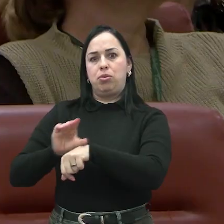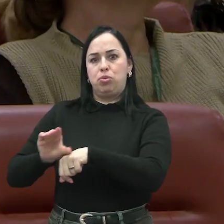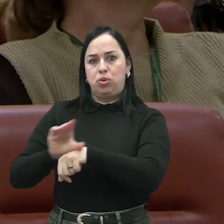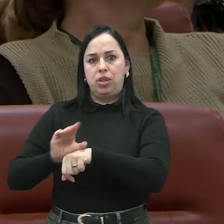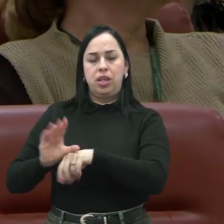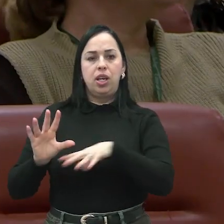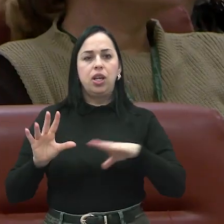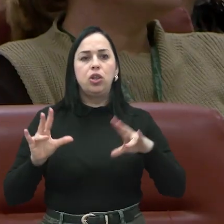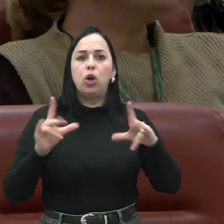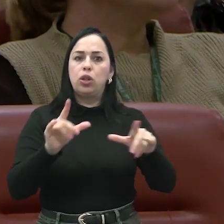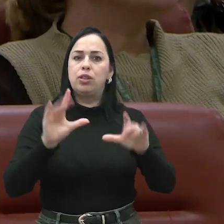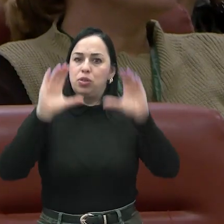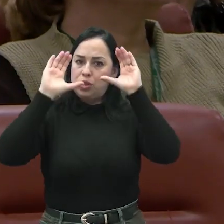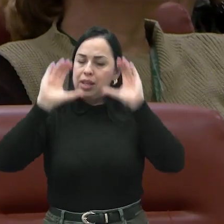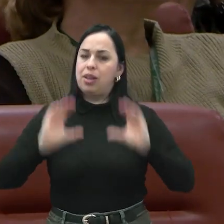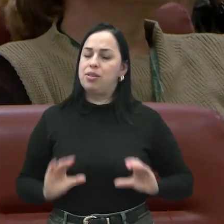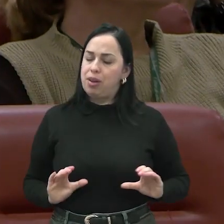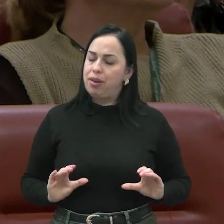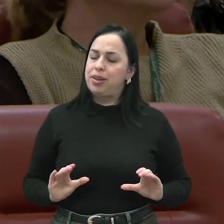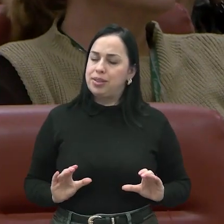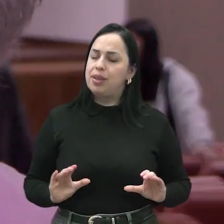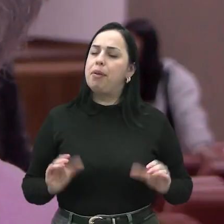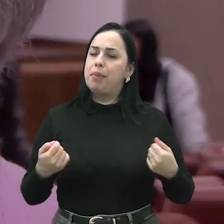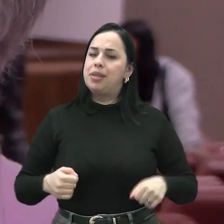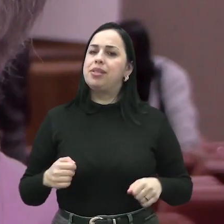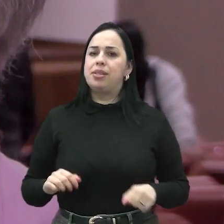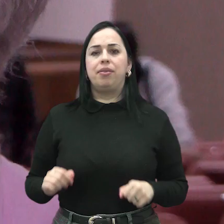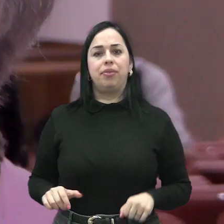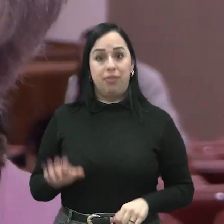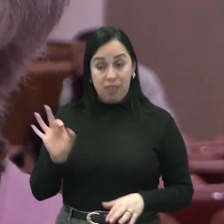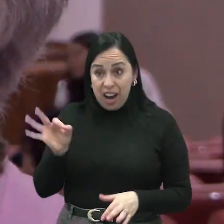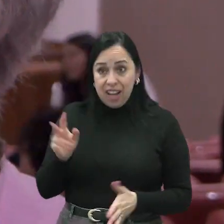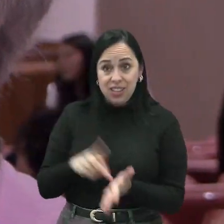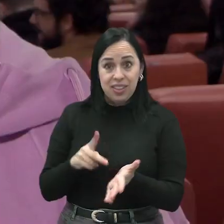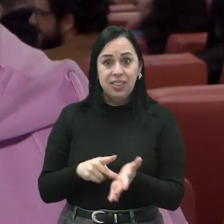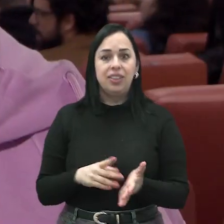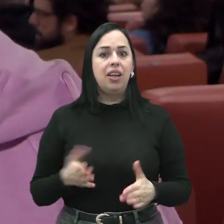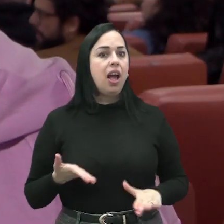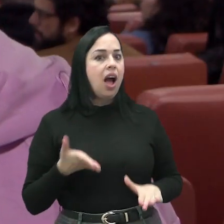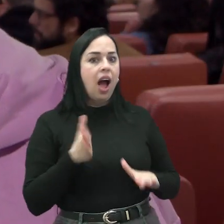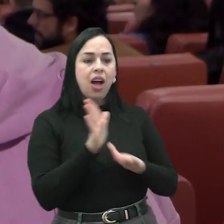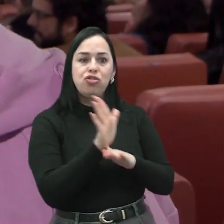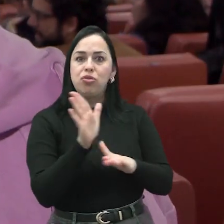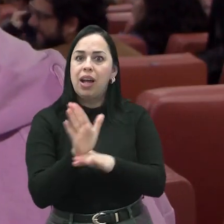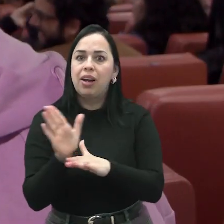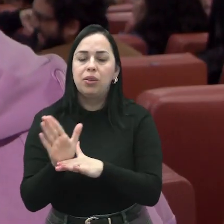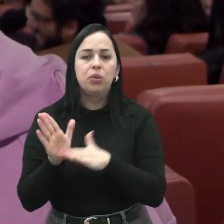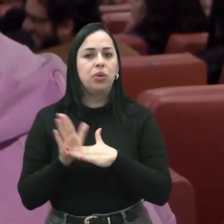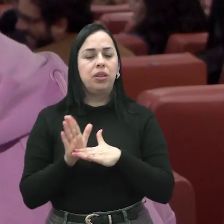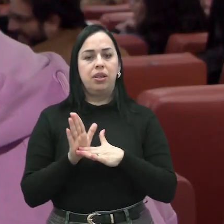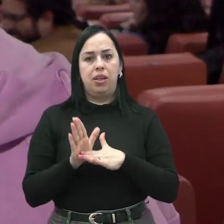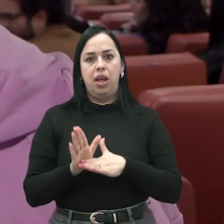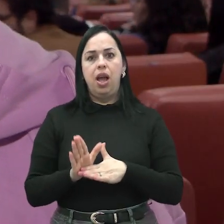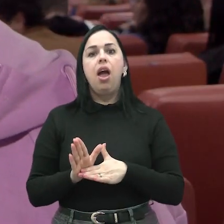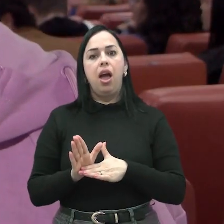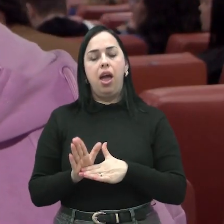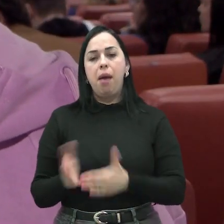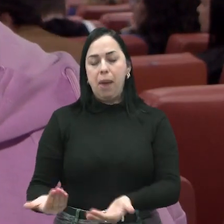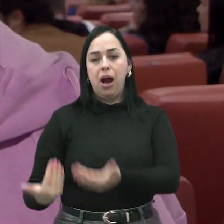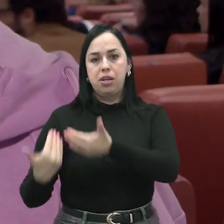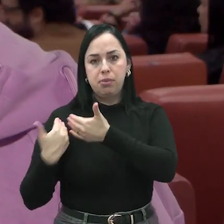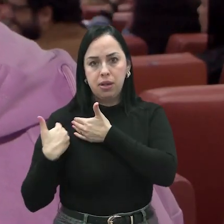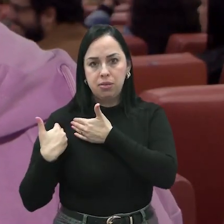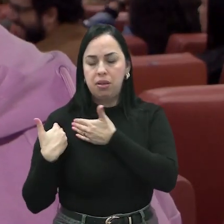Federal e deve ser um papel de todos os cidadãos. Não é mesmo, dona Madalena? Ajudar como cidadão é